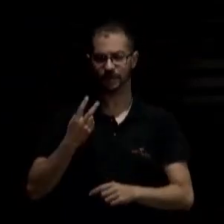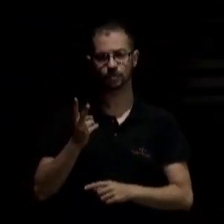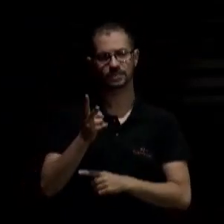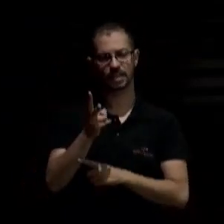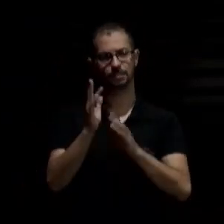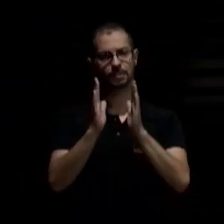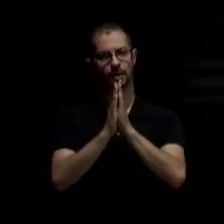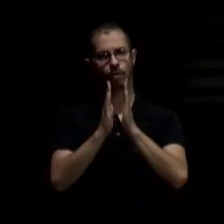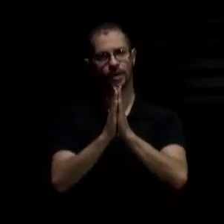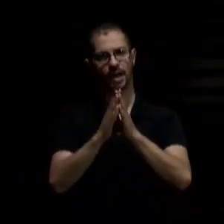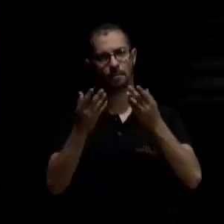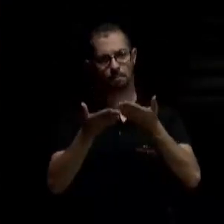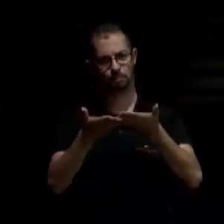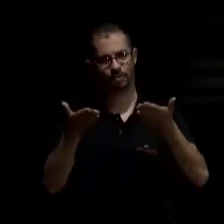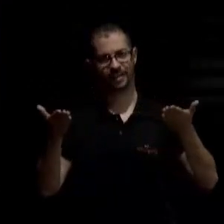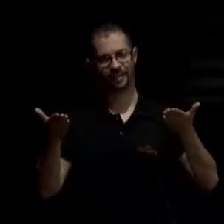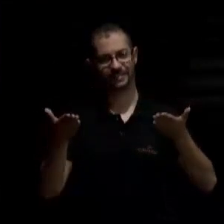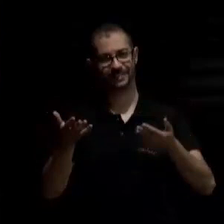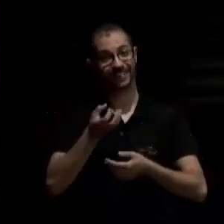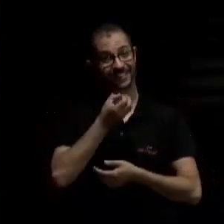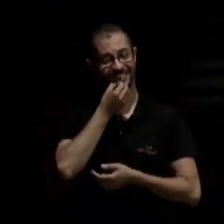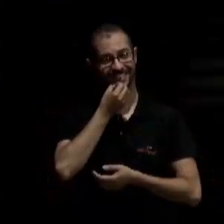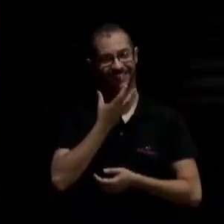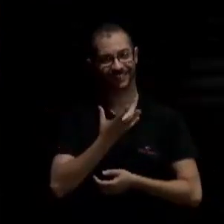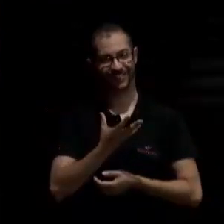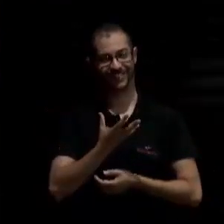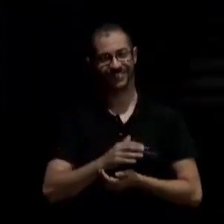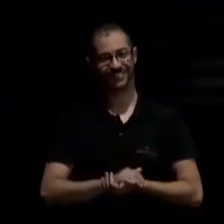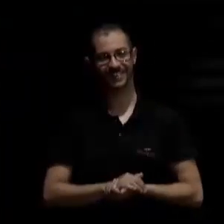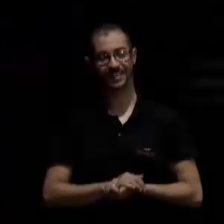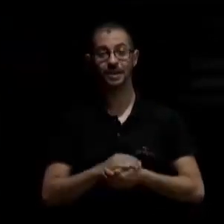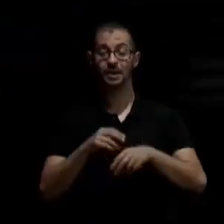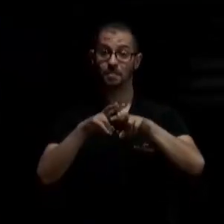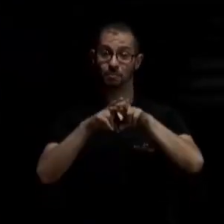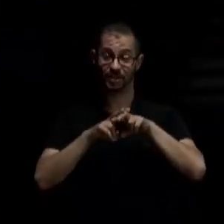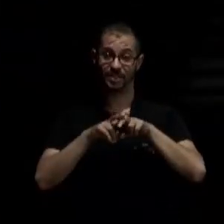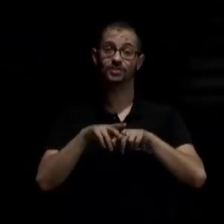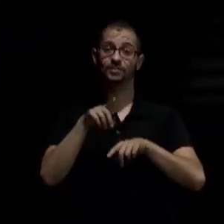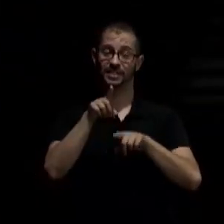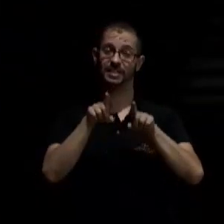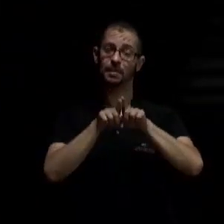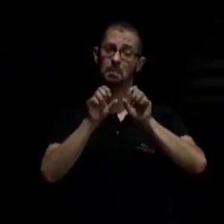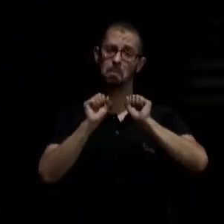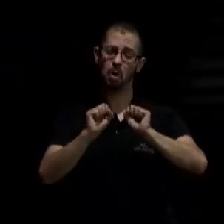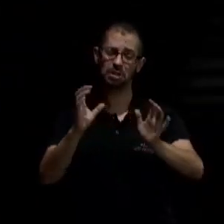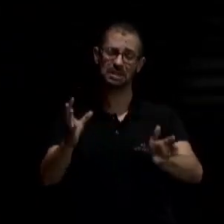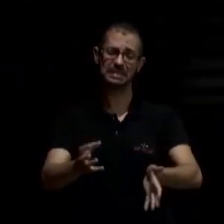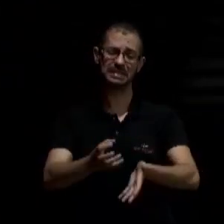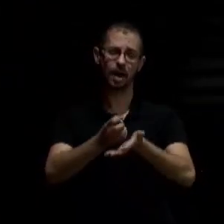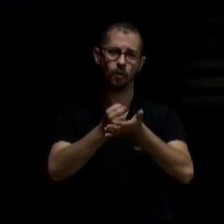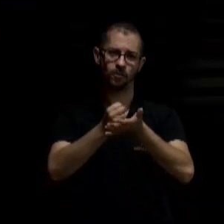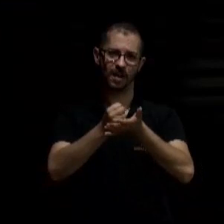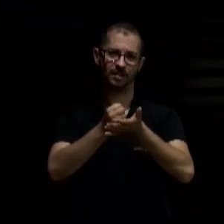interceder por eles. Olha que coisa mais gostosa. Por isso também pode salvar totalmente. Ele não salva